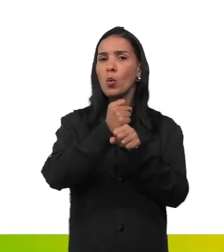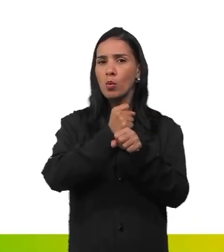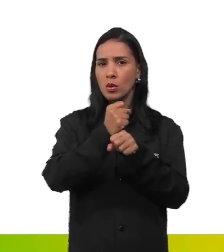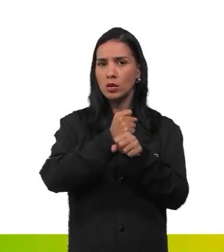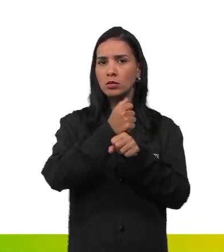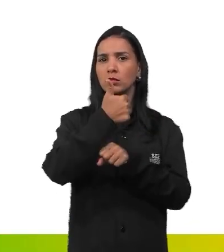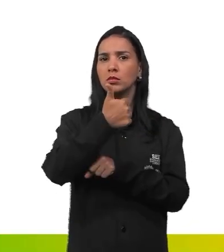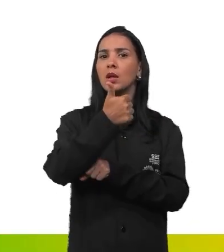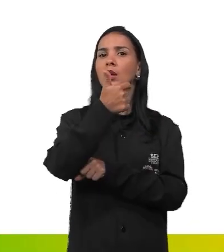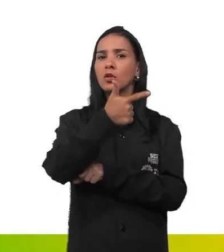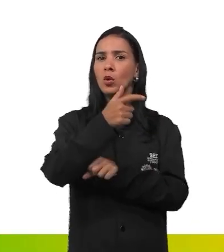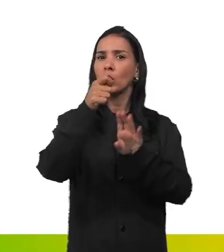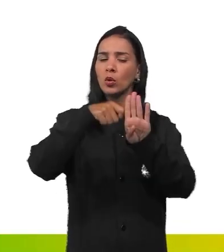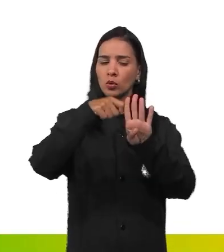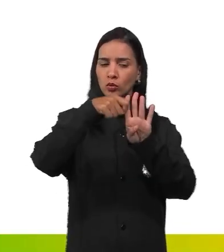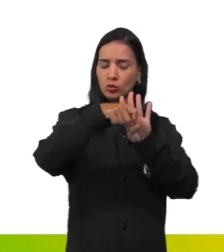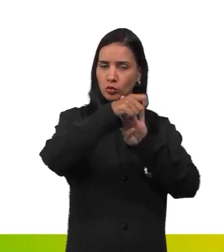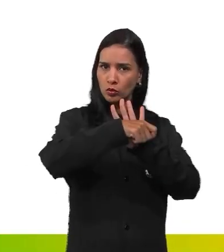Joana foi de